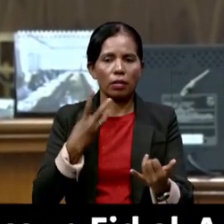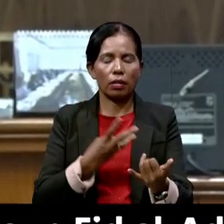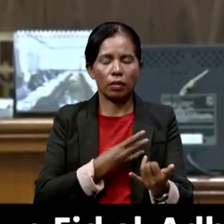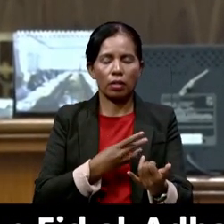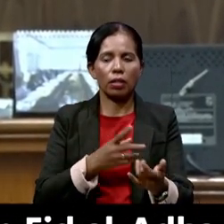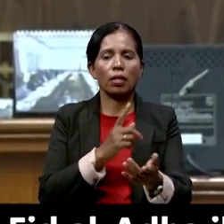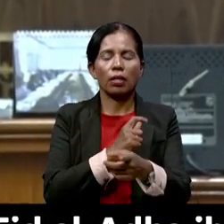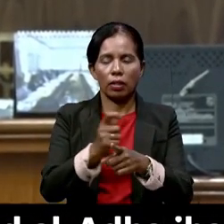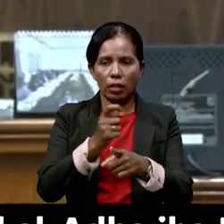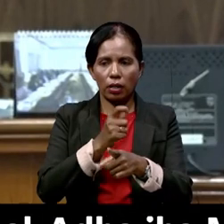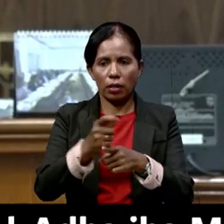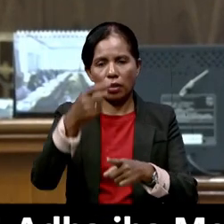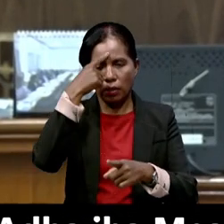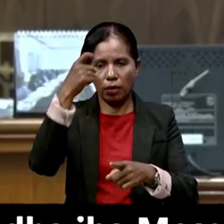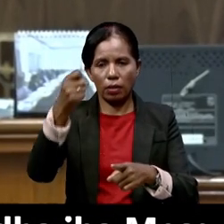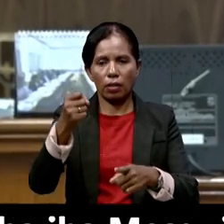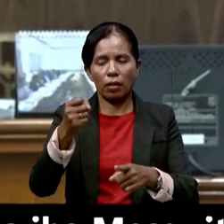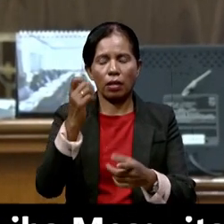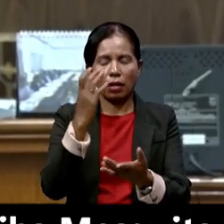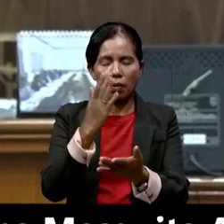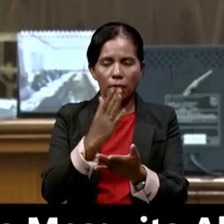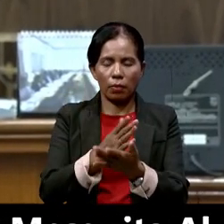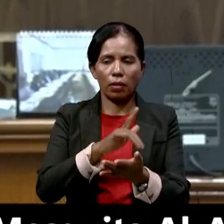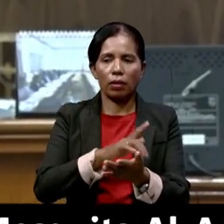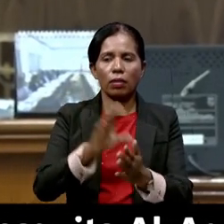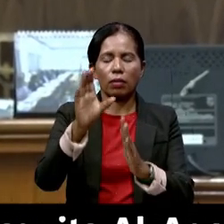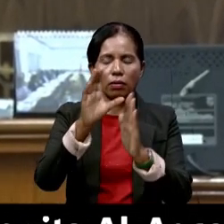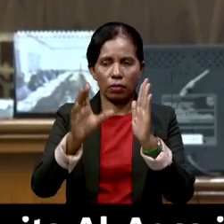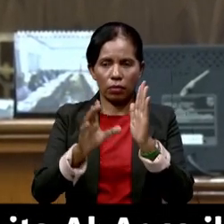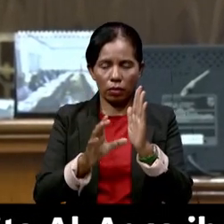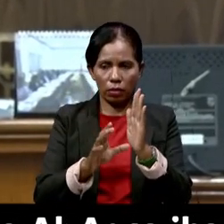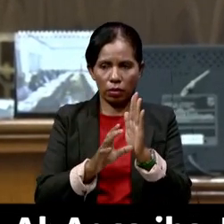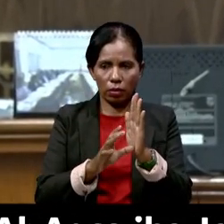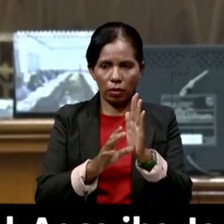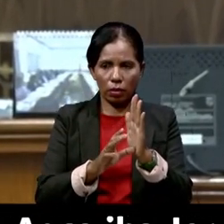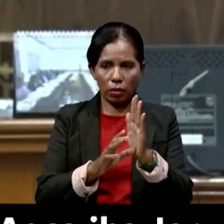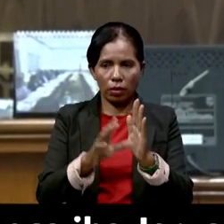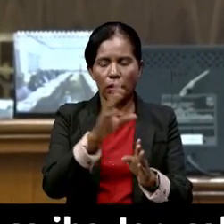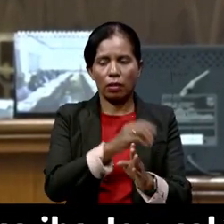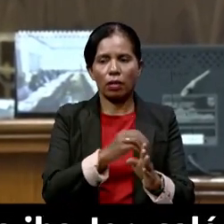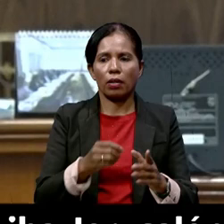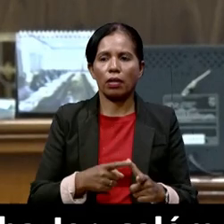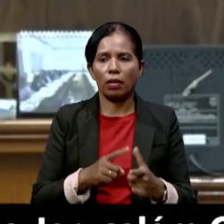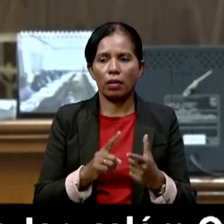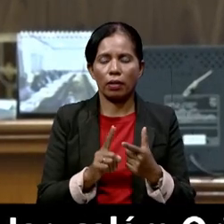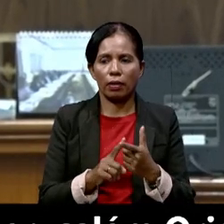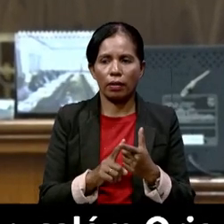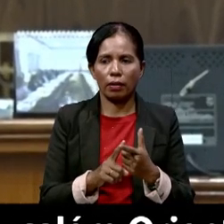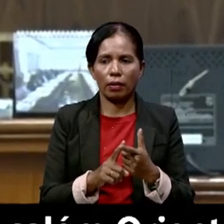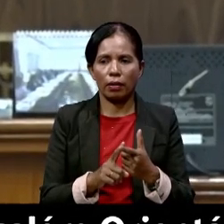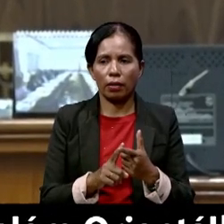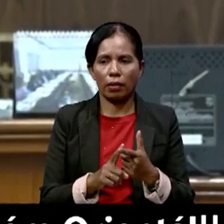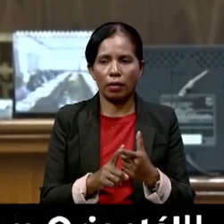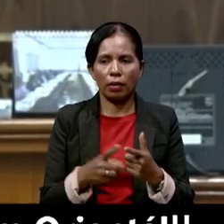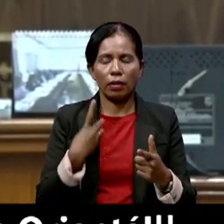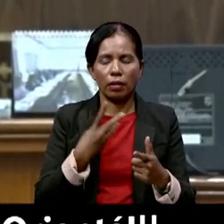né, tamba prevê na constituição. Escusa de fazer ponto de ordem, eu também não vou deixar, porque